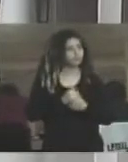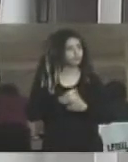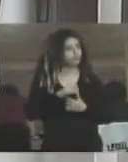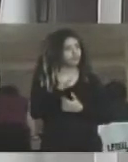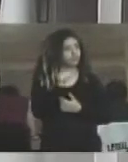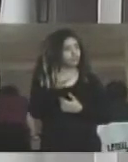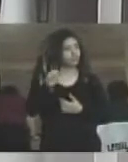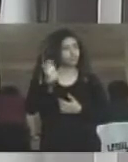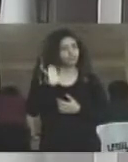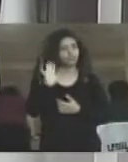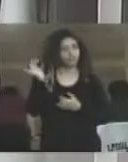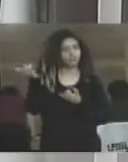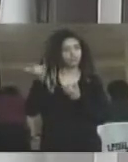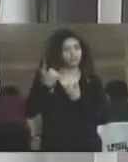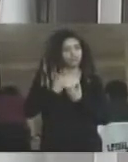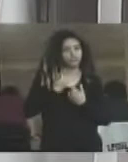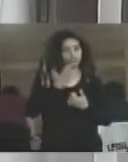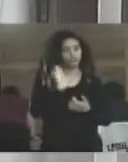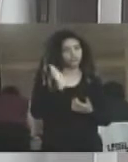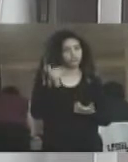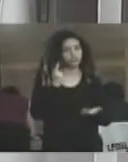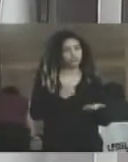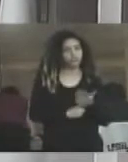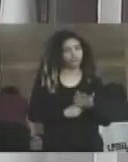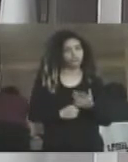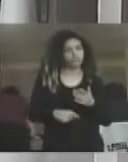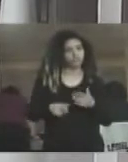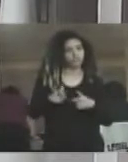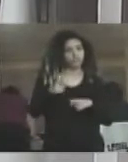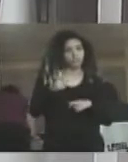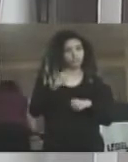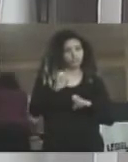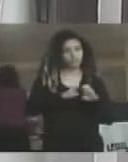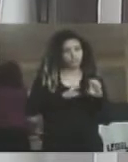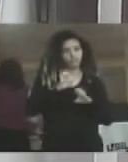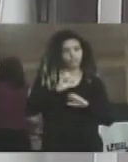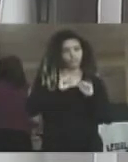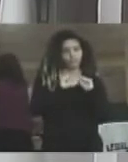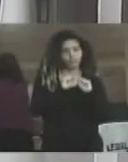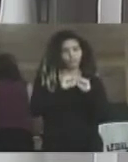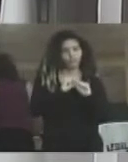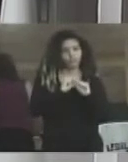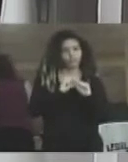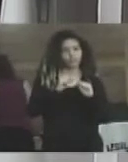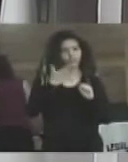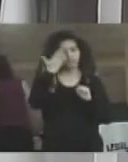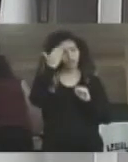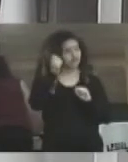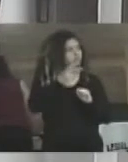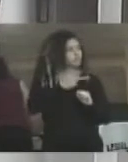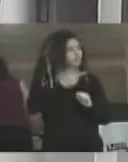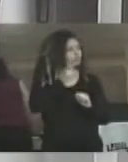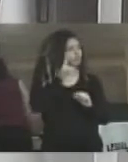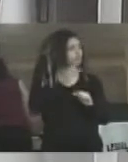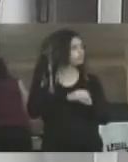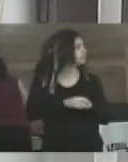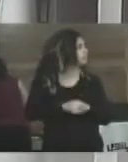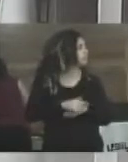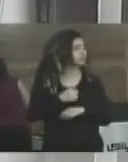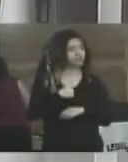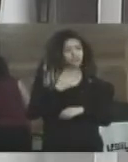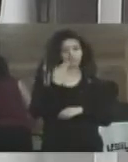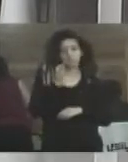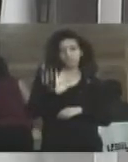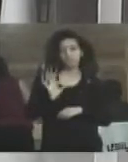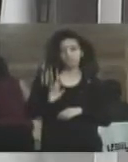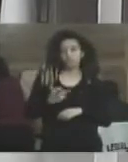informou que eles já estão em contato com a empresa, para que possa ali, levantar um valor, né? Eu não sei o valor que